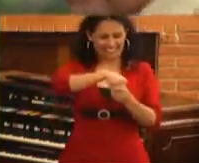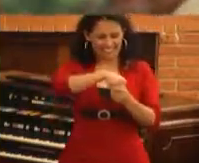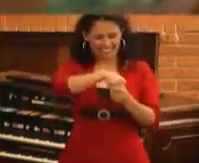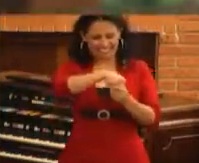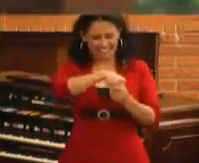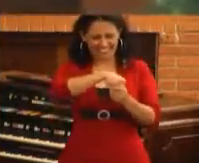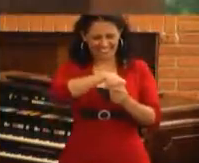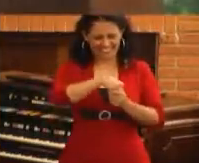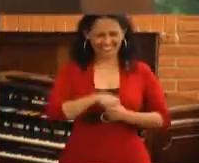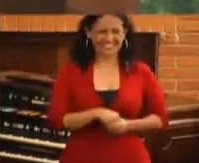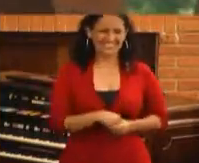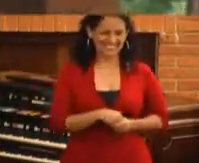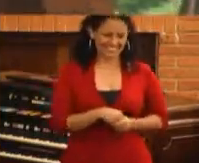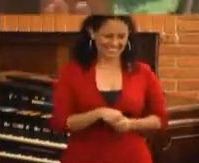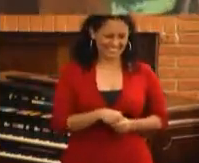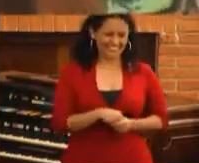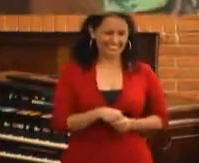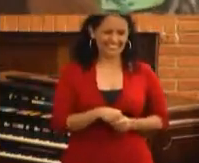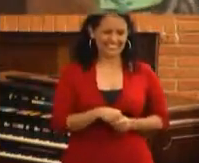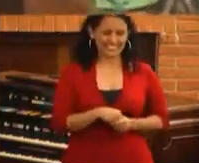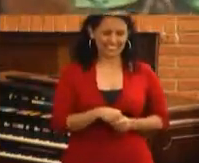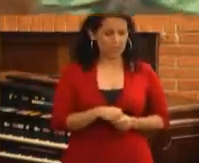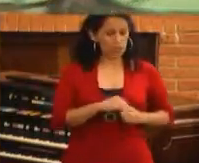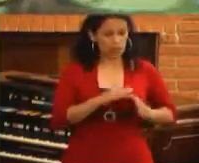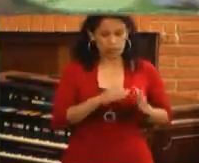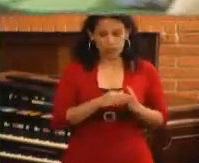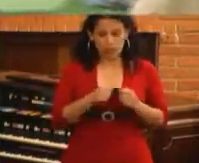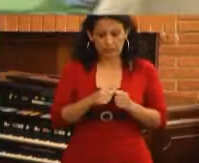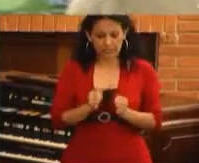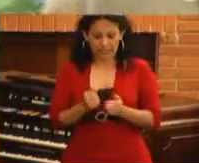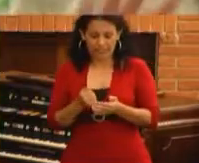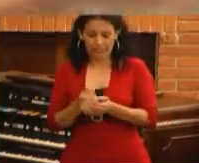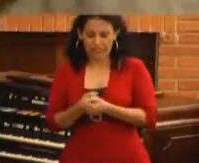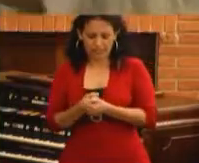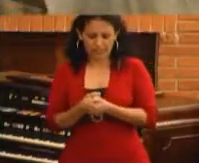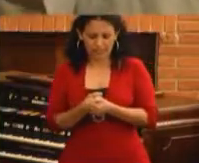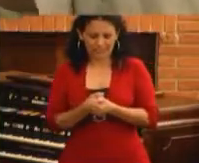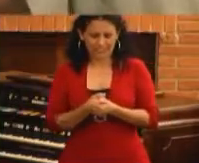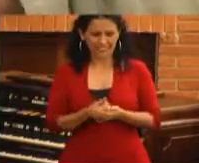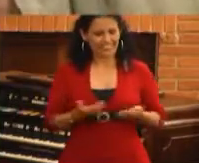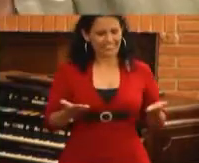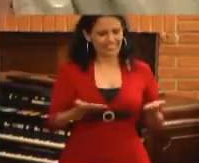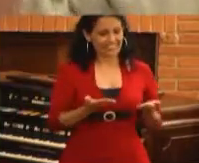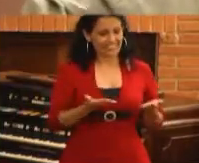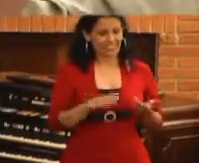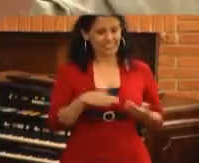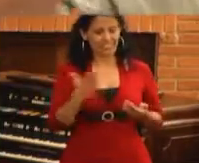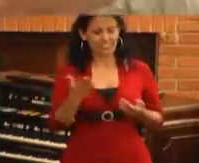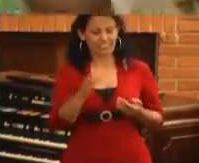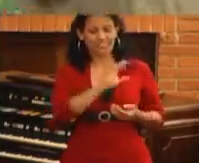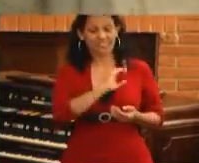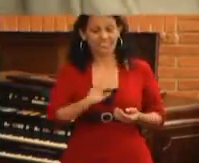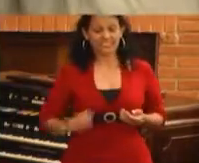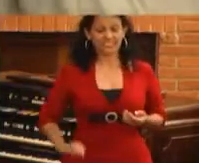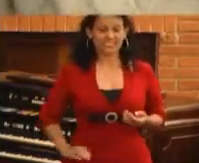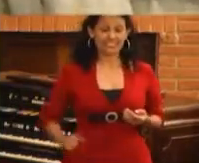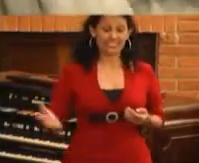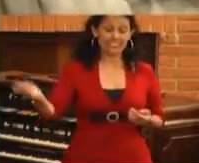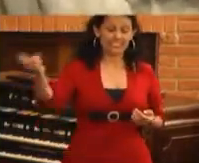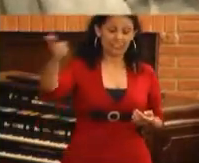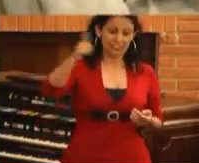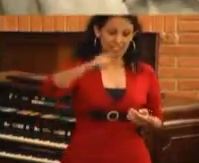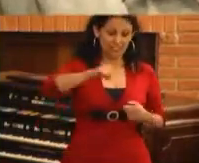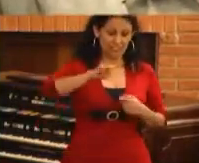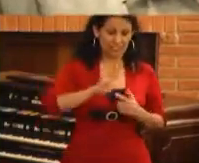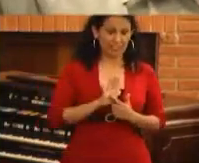Agora sim, tudo é oculto. Mas agora não. Quando ele se manifestar na visibilidade